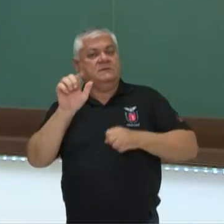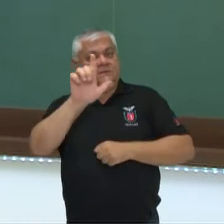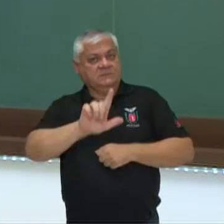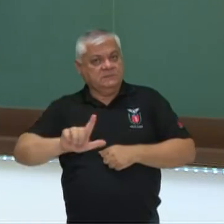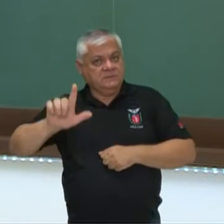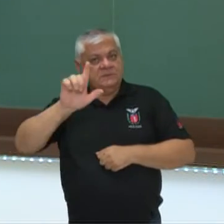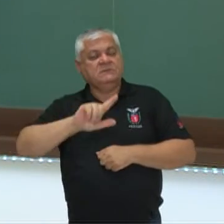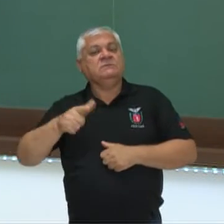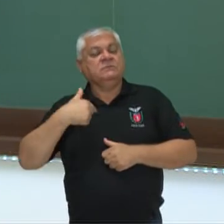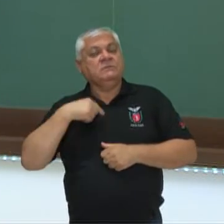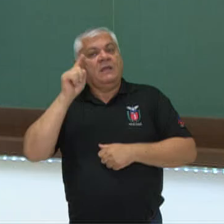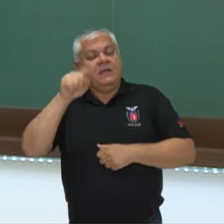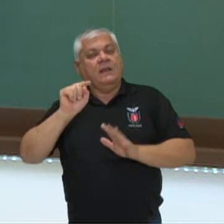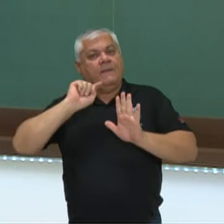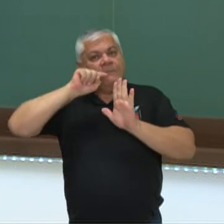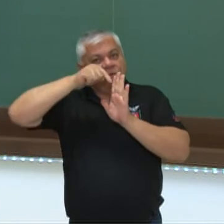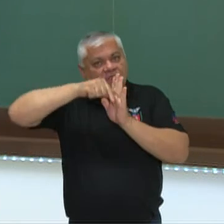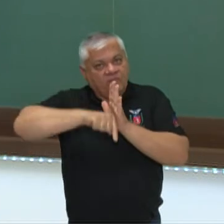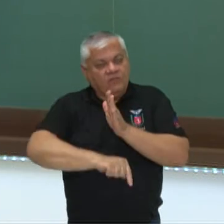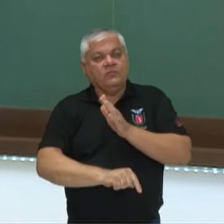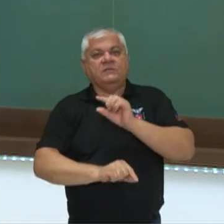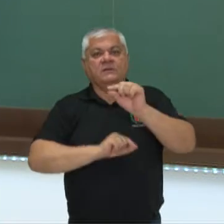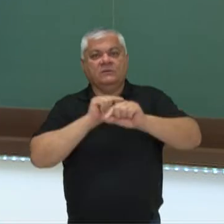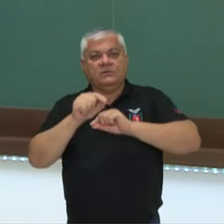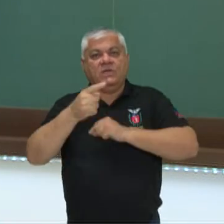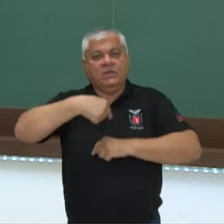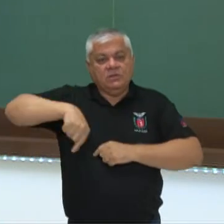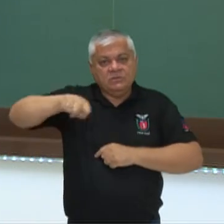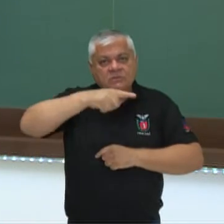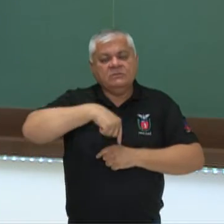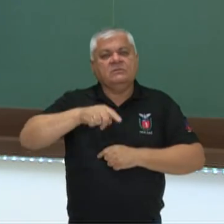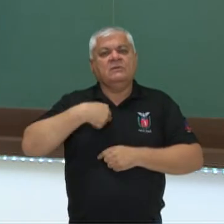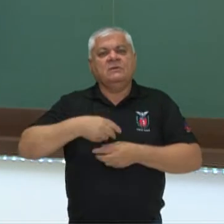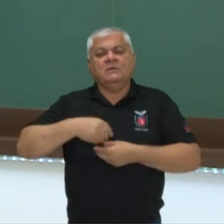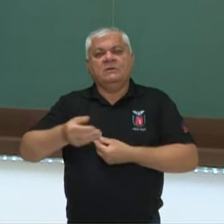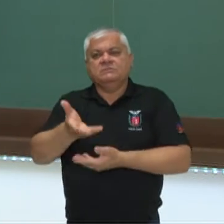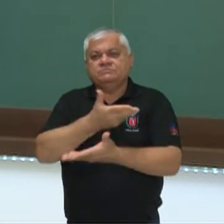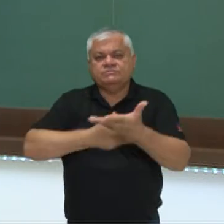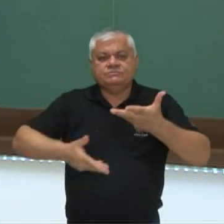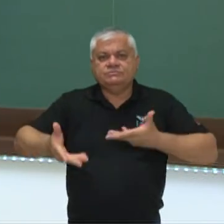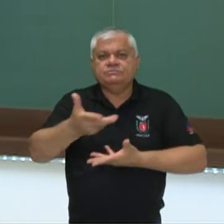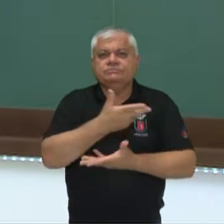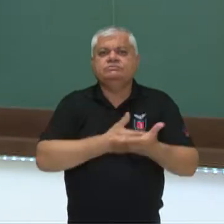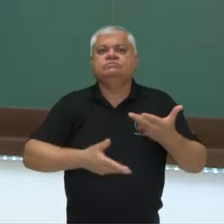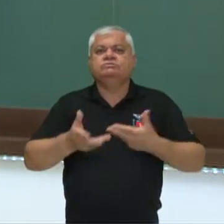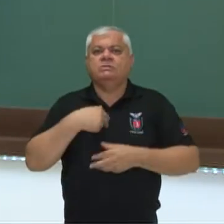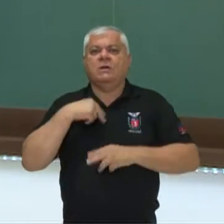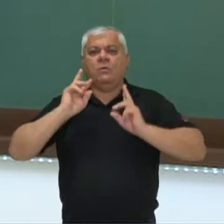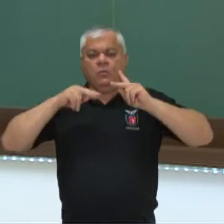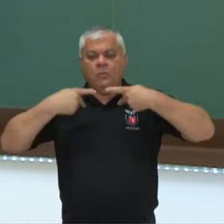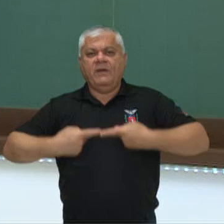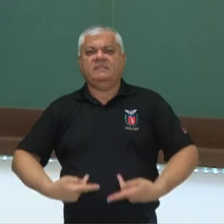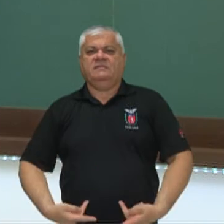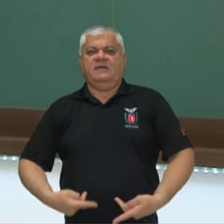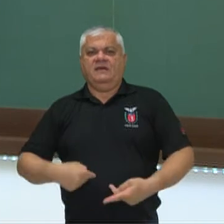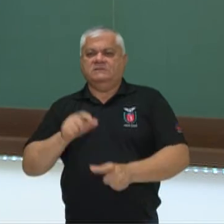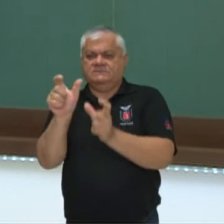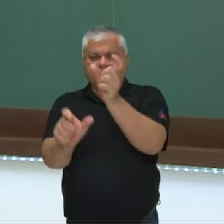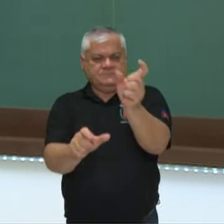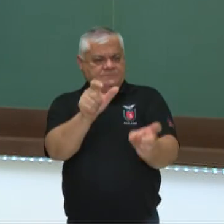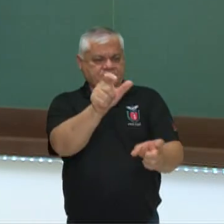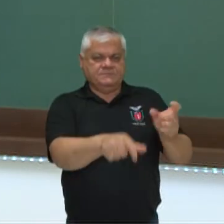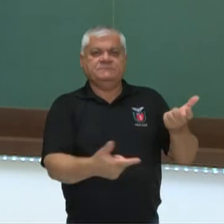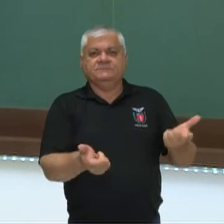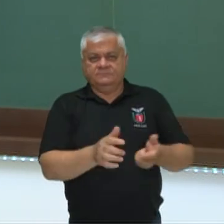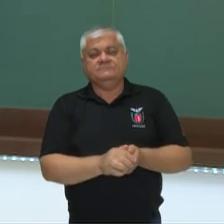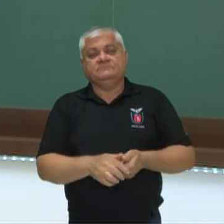Ela mergulha naquilo que todos nós partilhamos, né? É isso que a gente chama de humanidade, ou como dizia Montaigne,